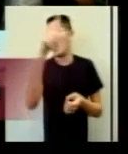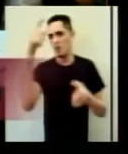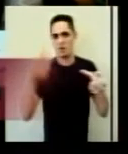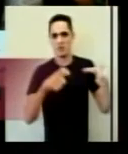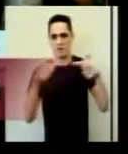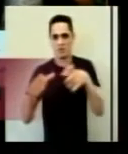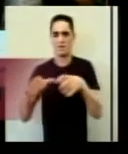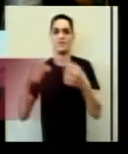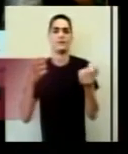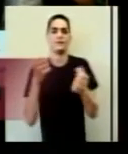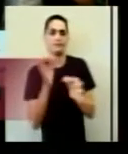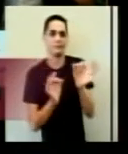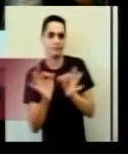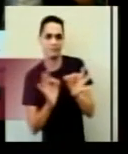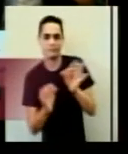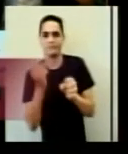não